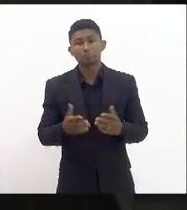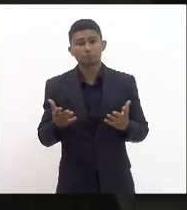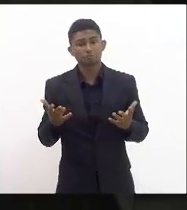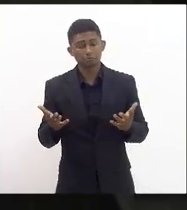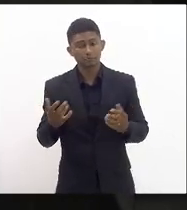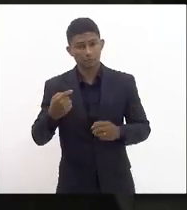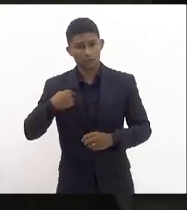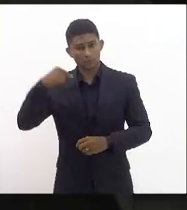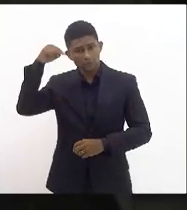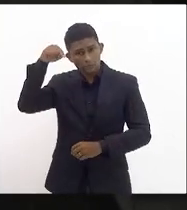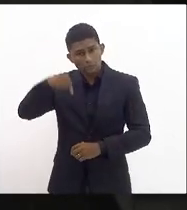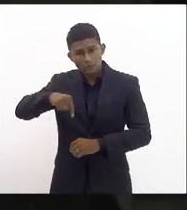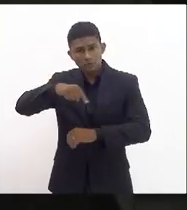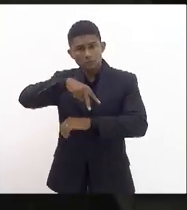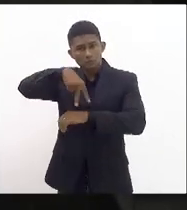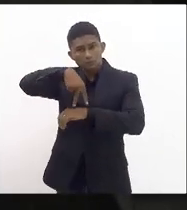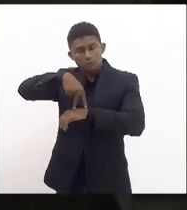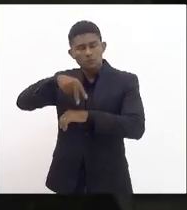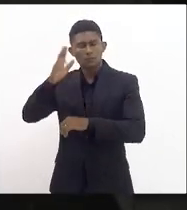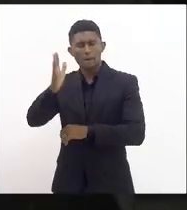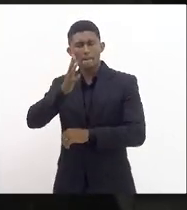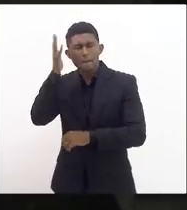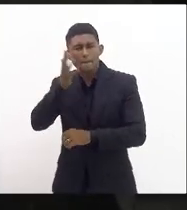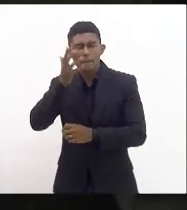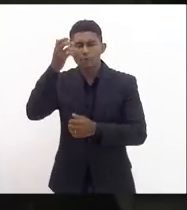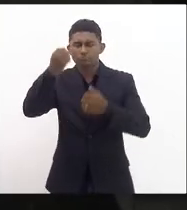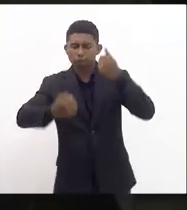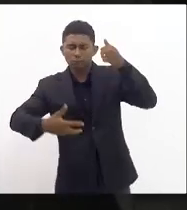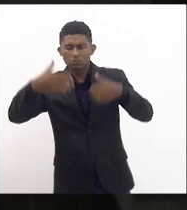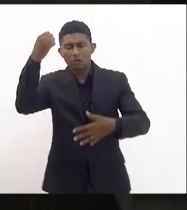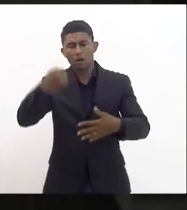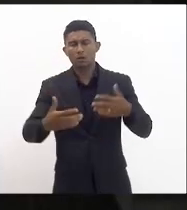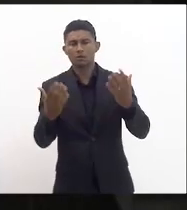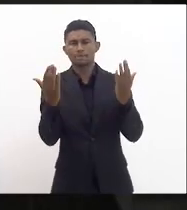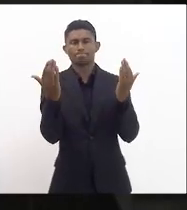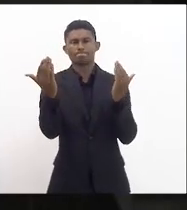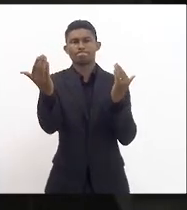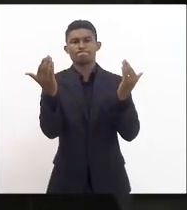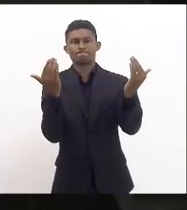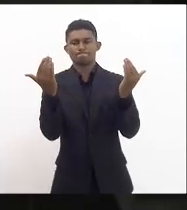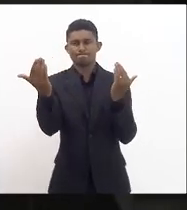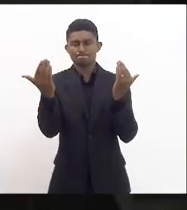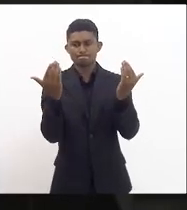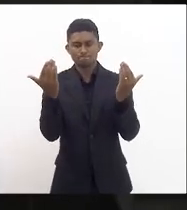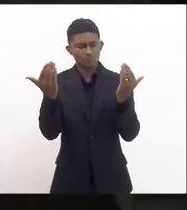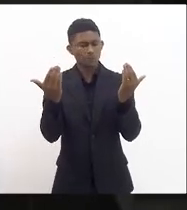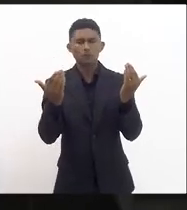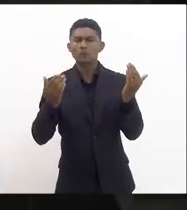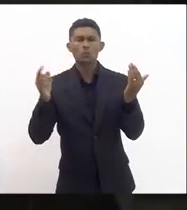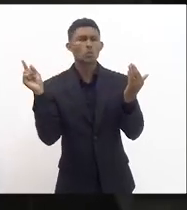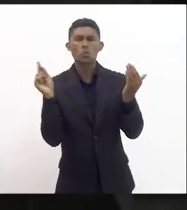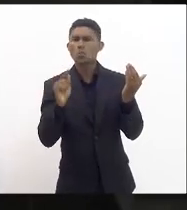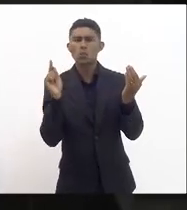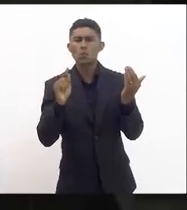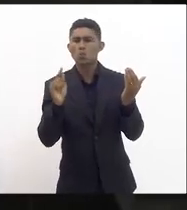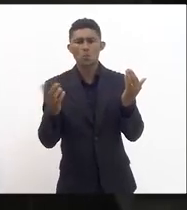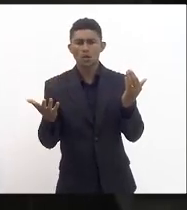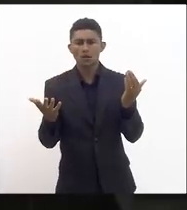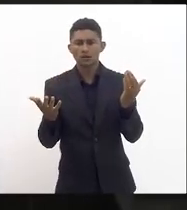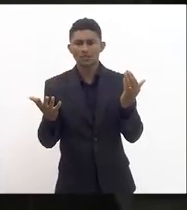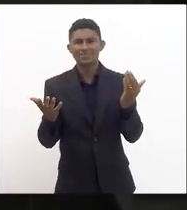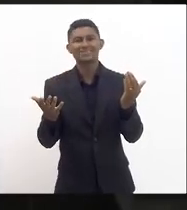aqui um paralelo entre o panteão dos